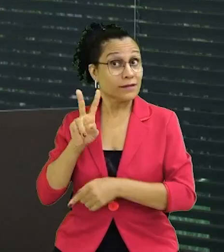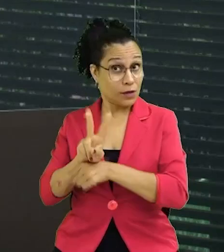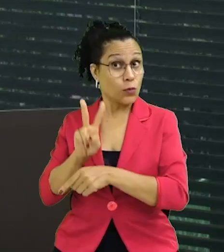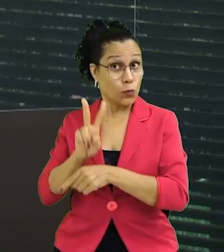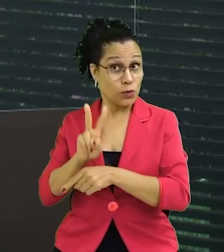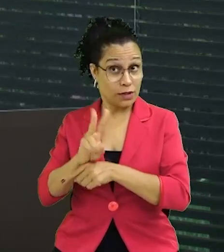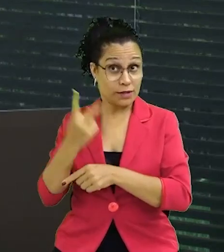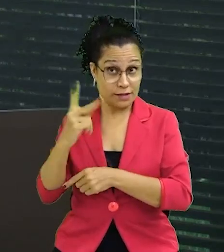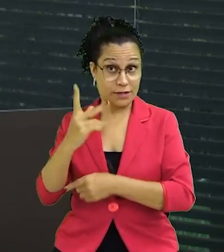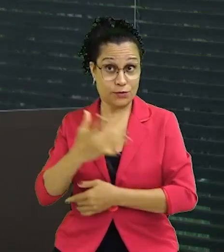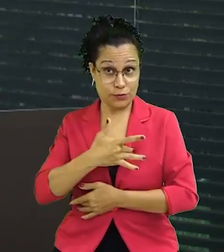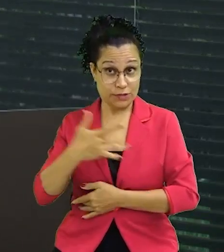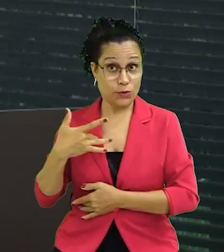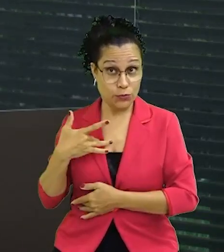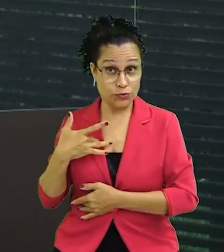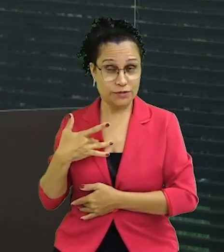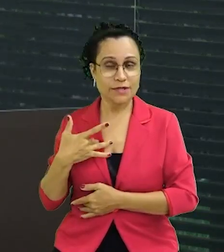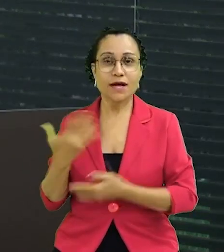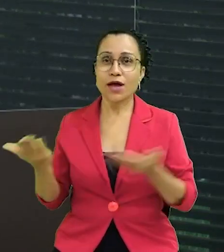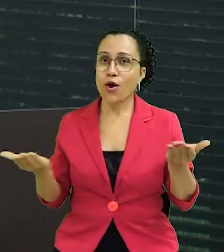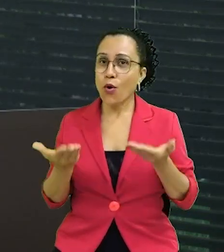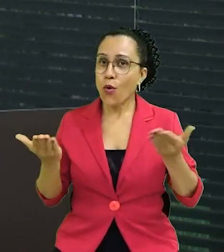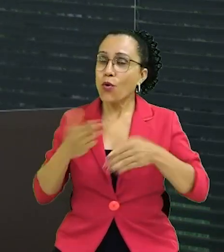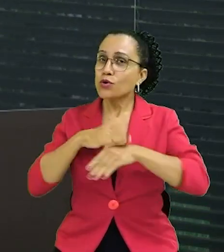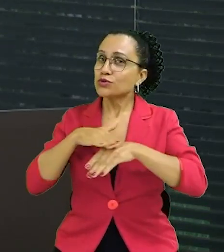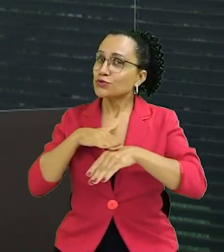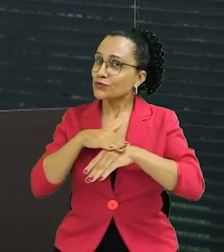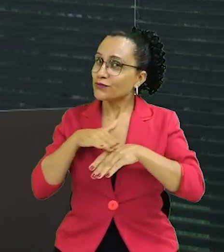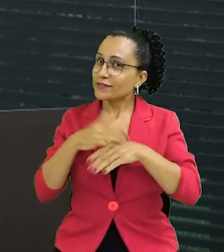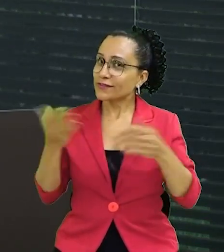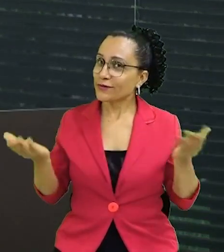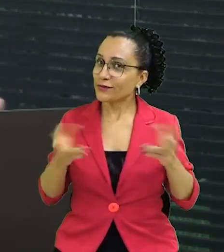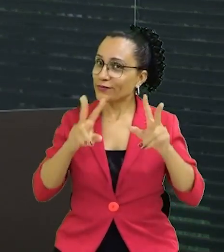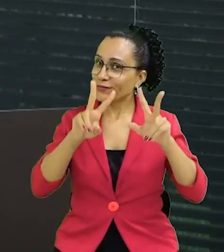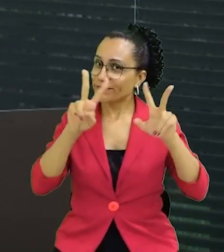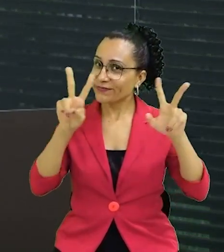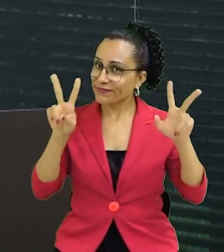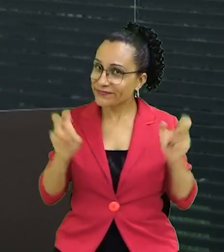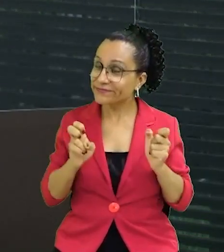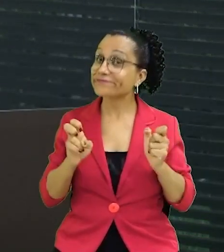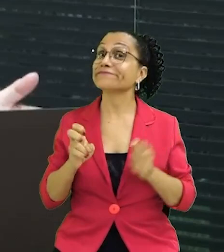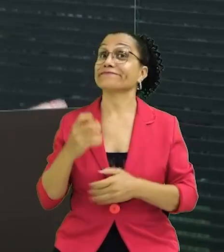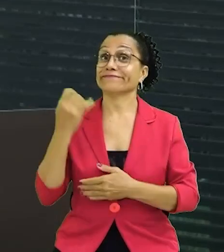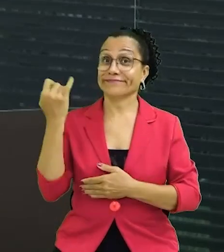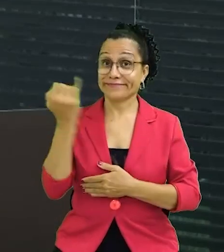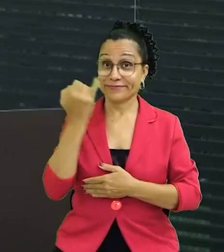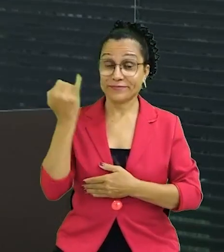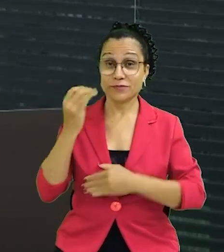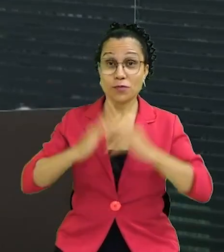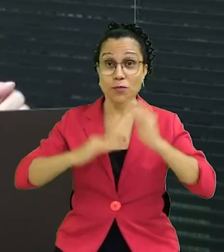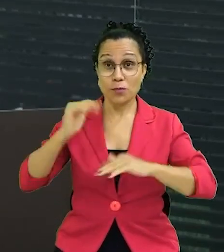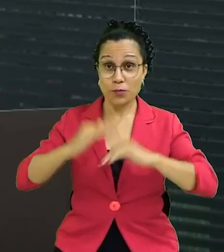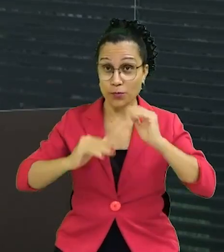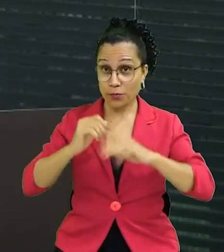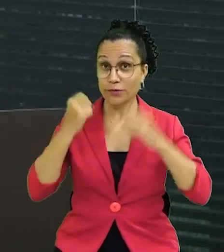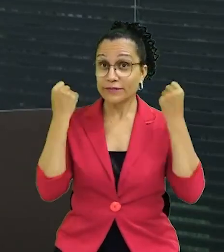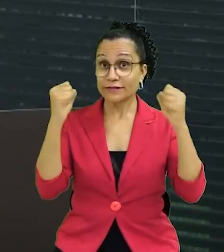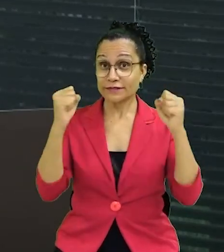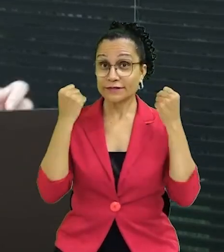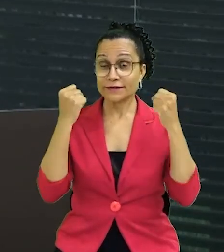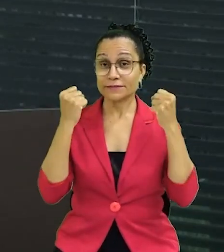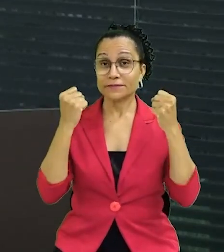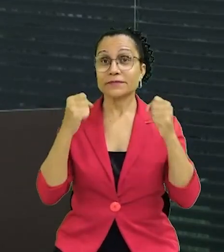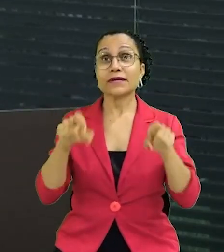sua saúde? E quem vai conversar com a gente sobre este tema tão amplo é a profissional de educação